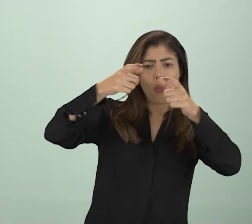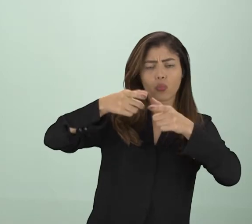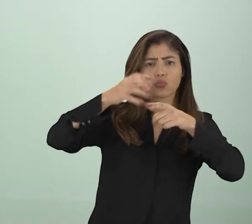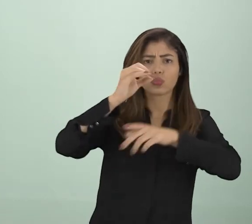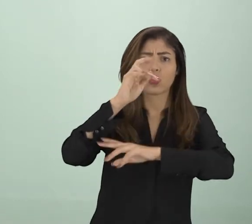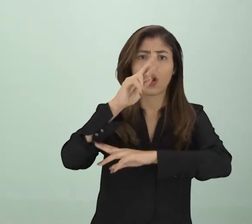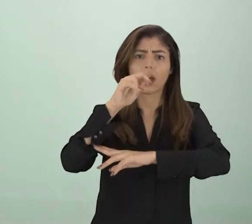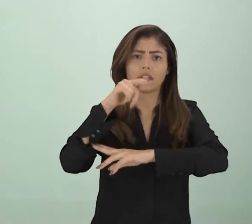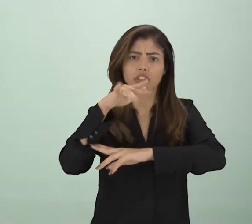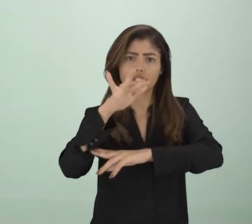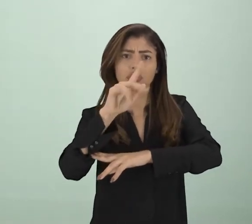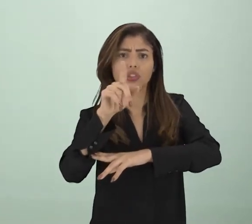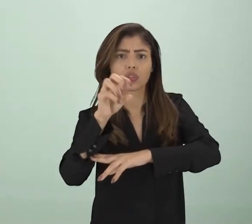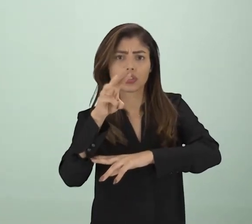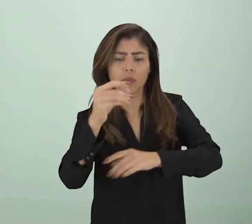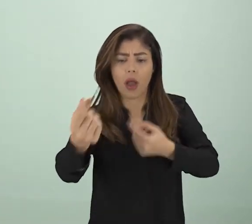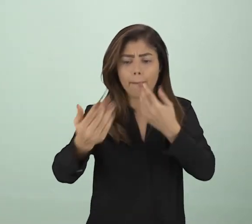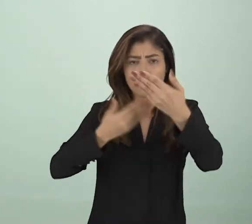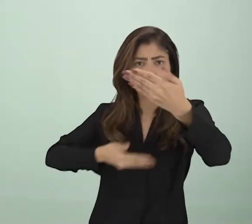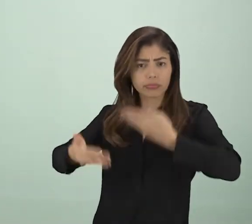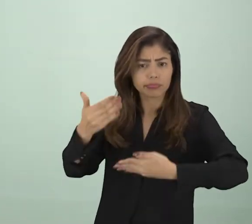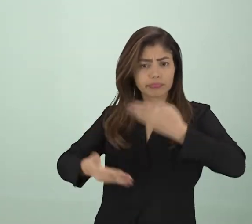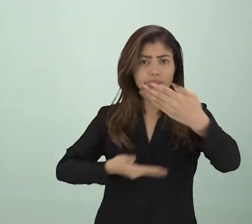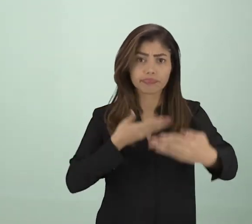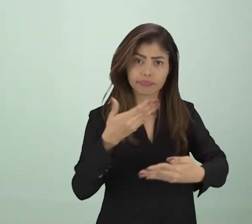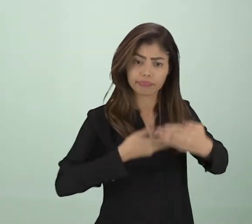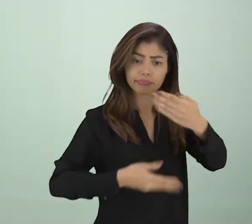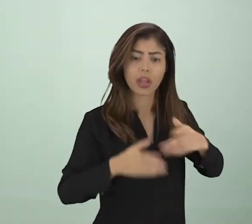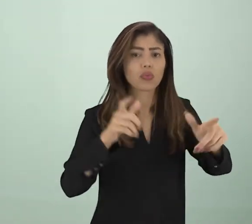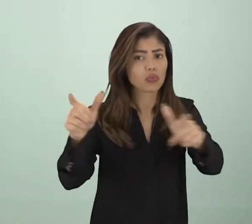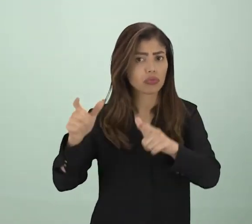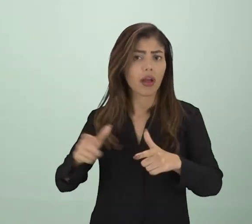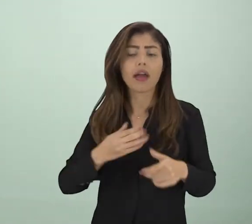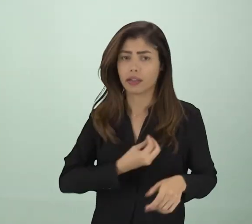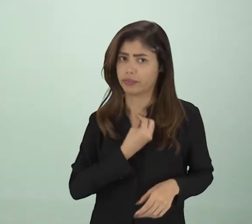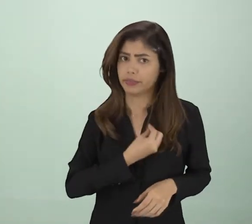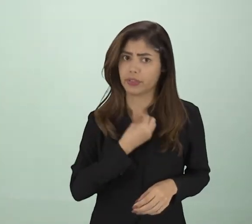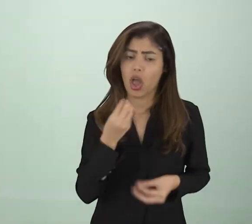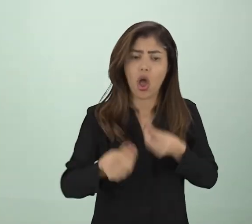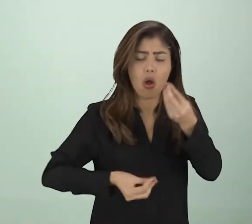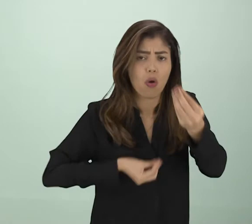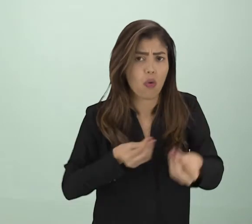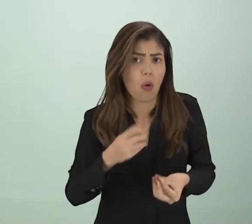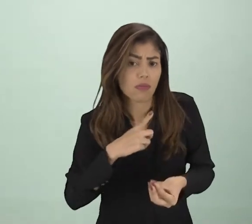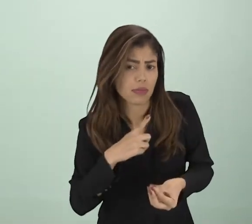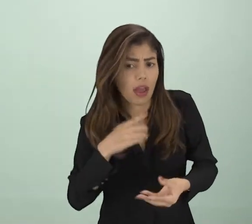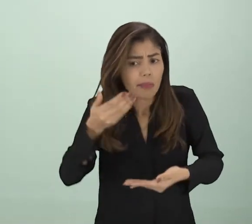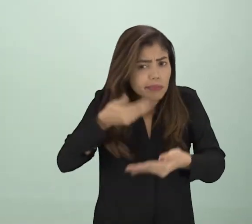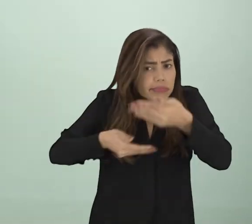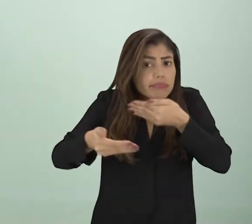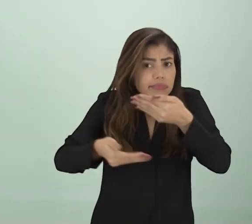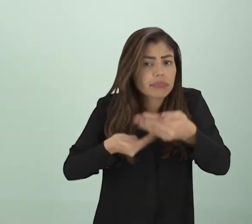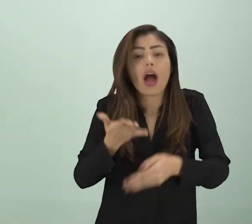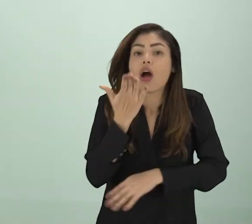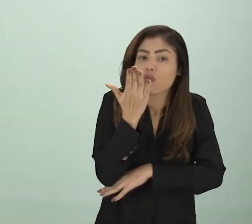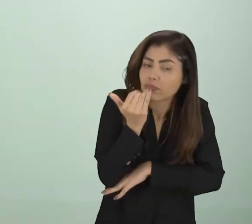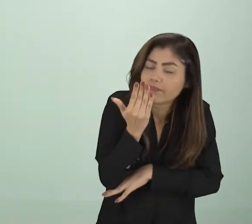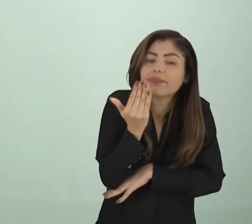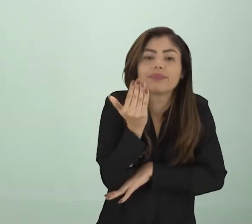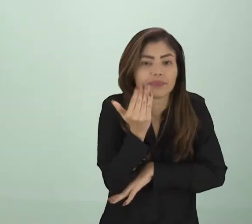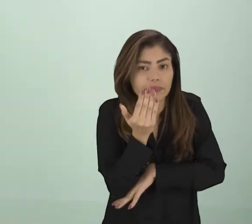organismo, tá, vai interagir no seu habitat. Mas como é que seria essa interação?